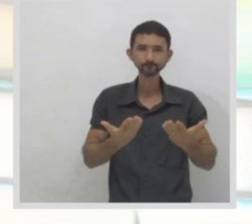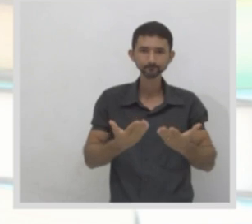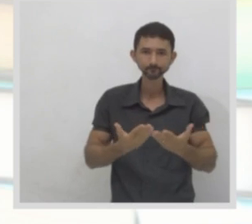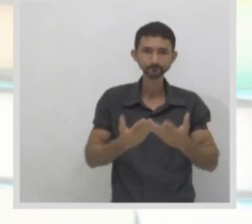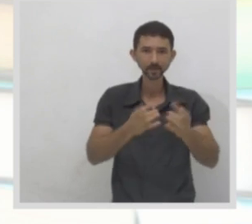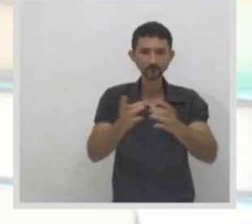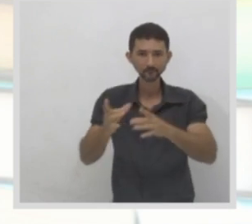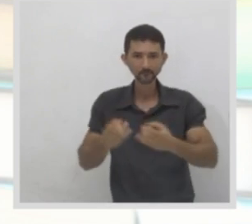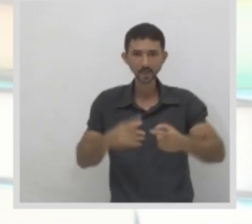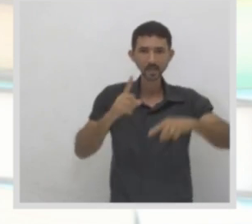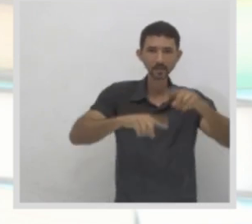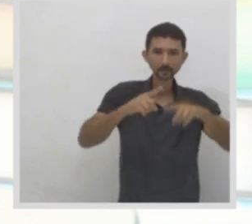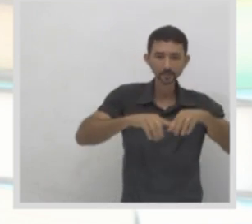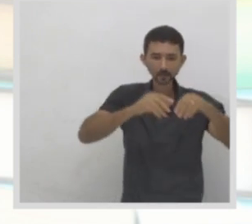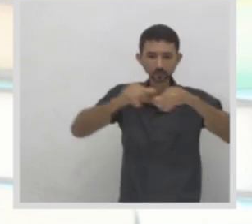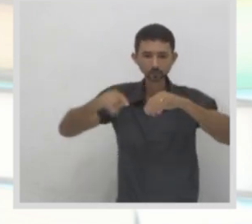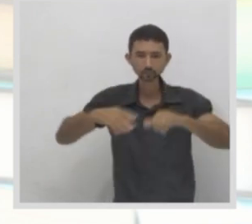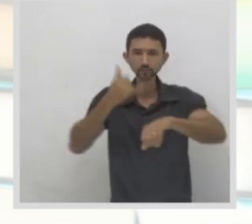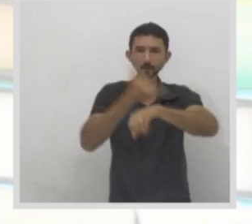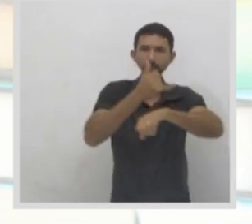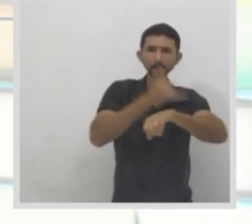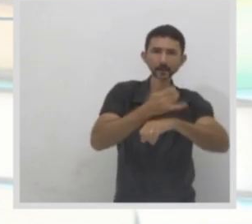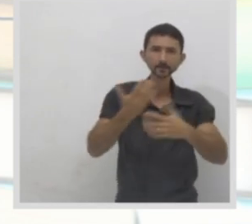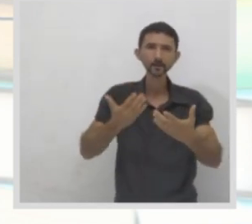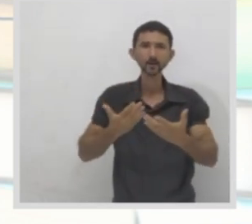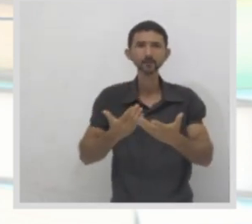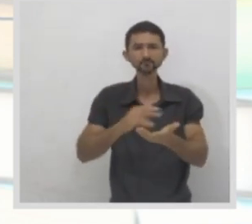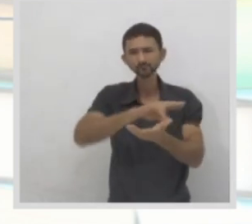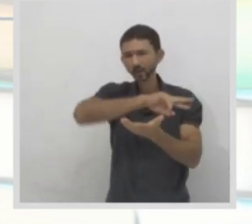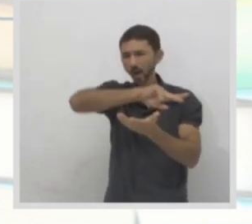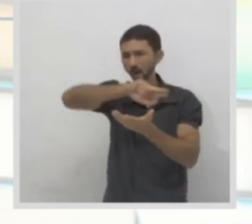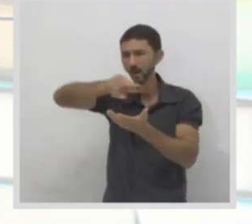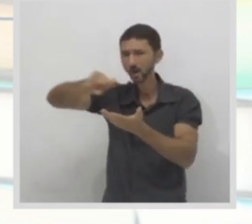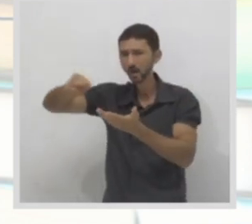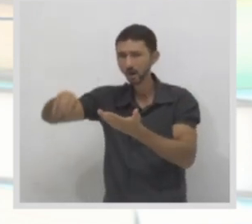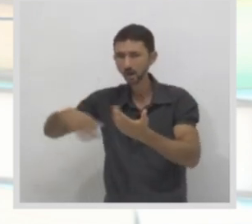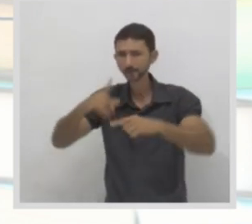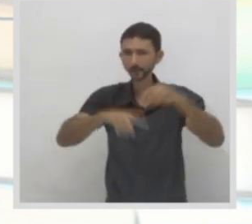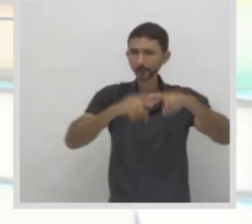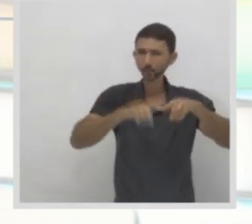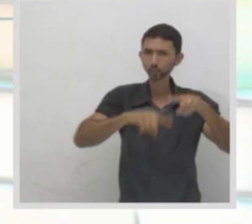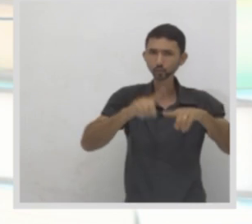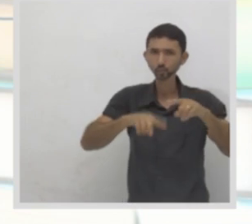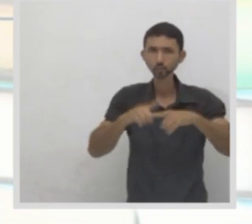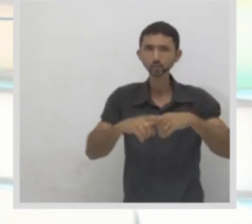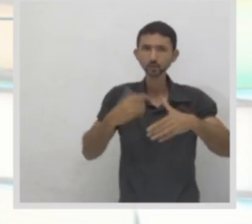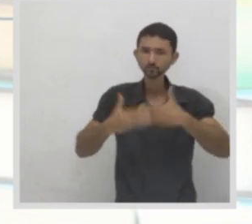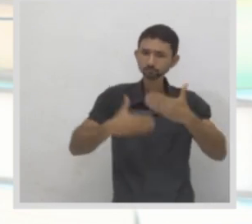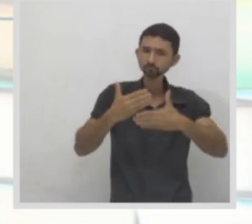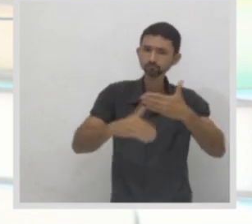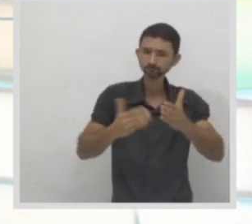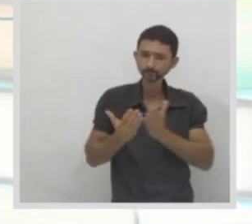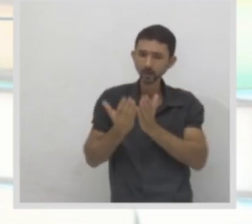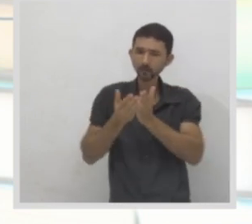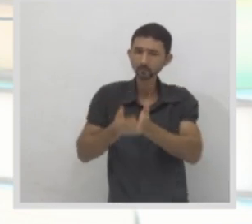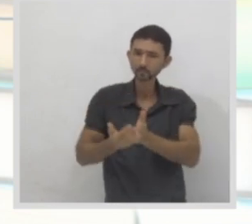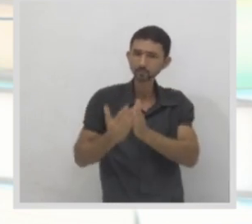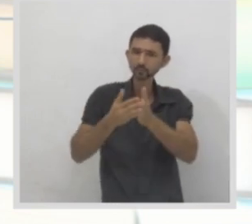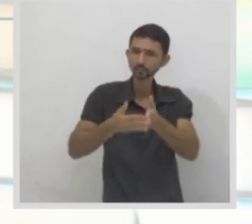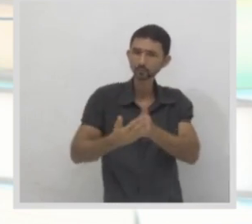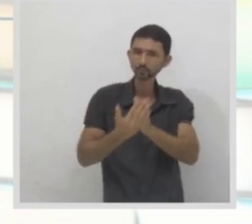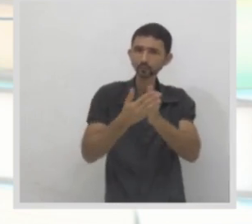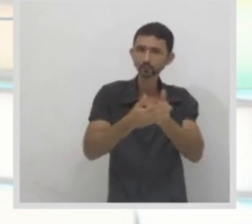comércio de especiarias, metais preciosos. E a consequência desse comércio ultramarino é que ele vai